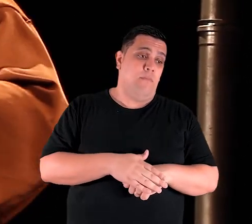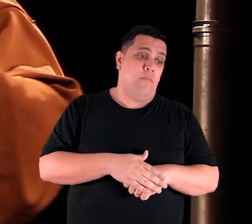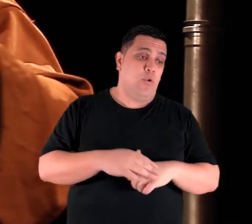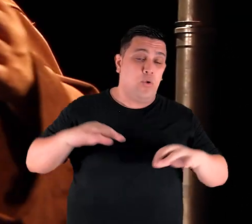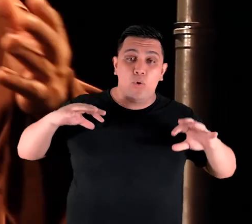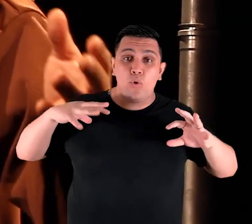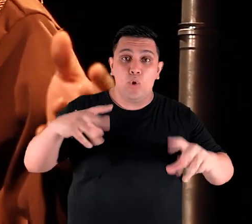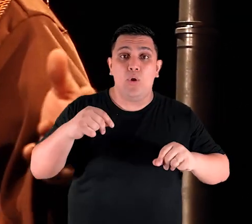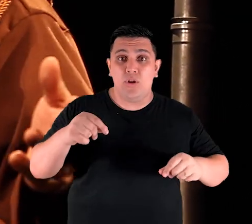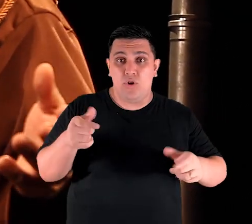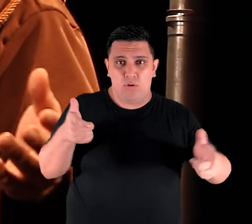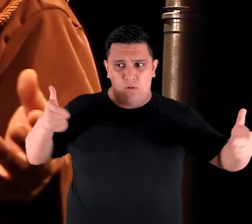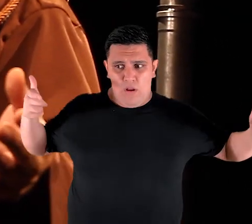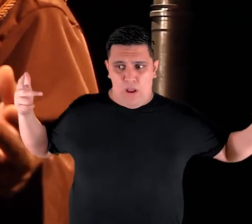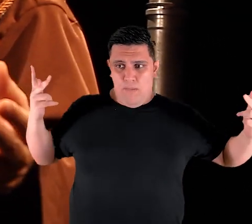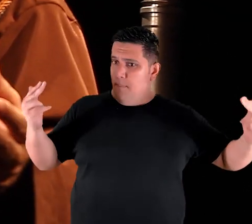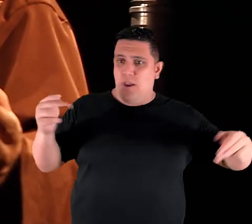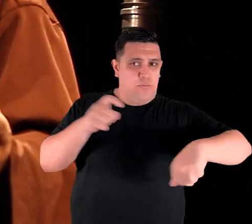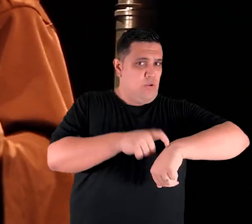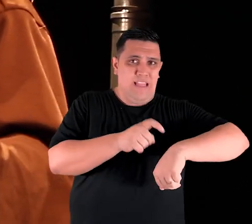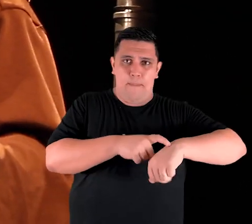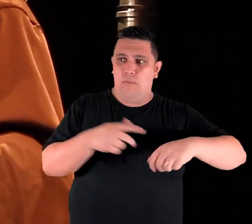todos atirariam ao mesmo tempo